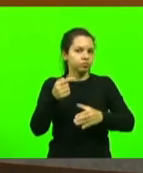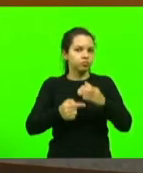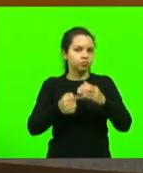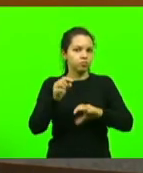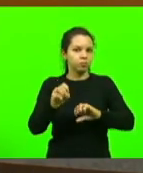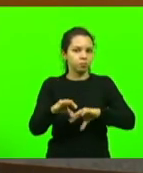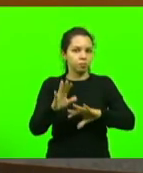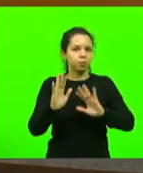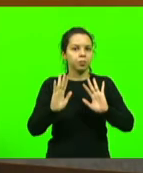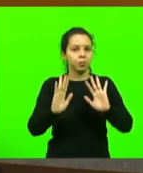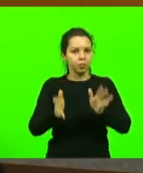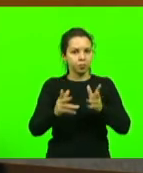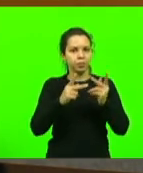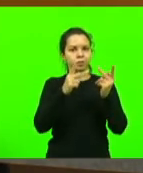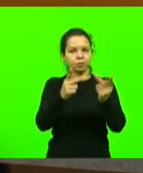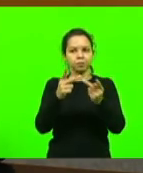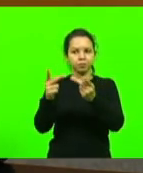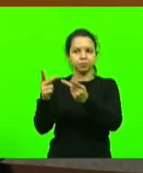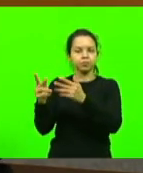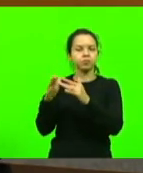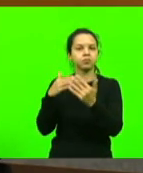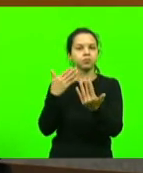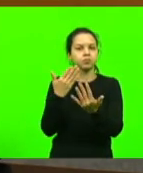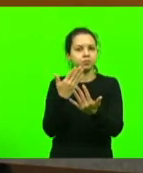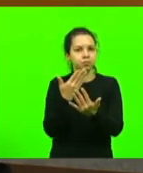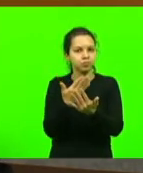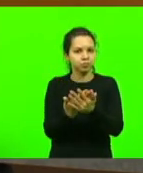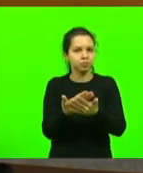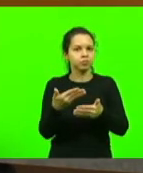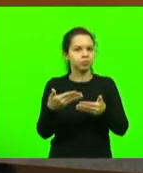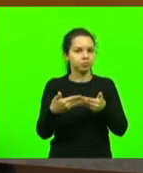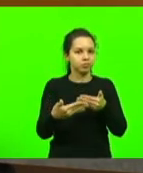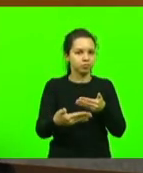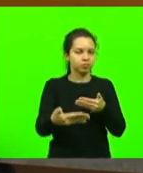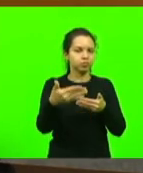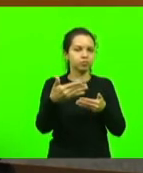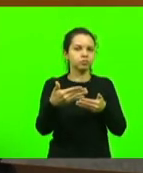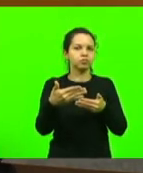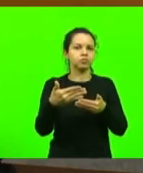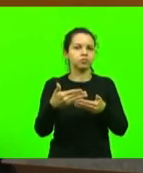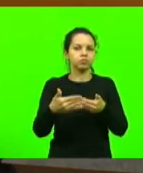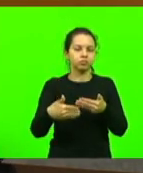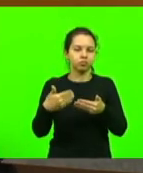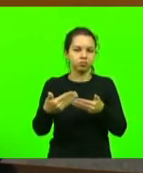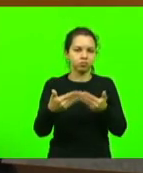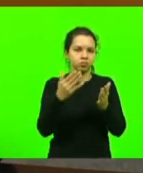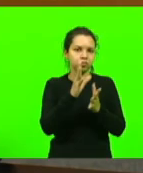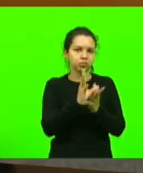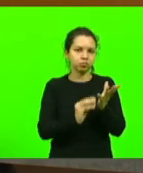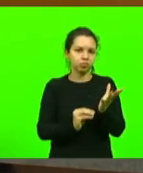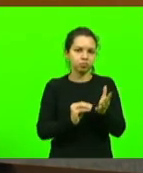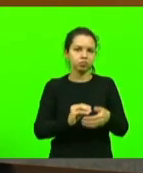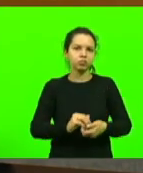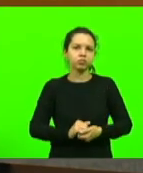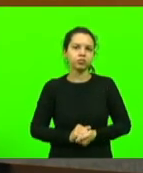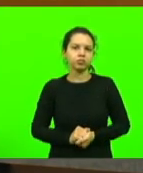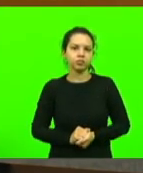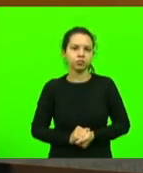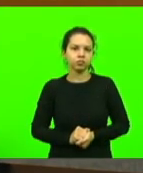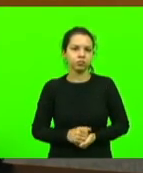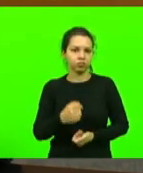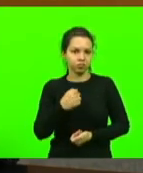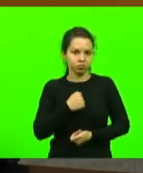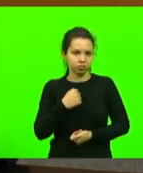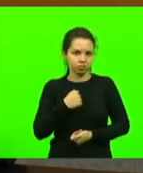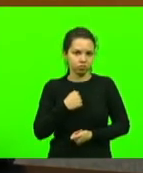já está visitando essas escolas que serão aí posteriormente exemplo bom eu não